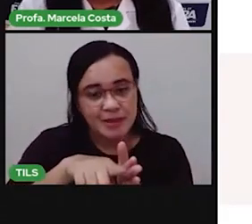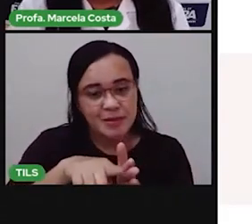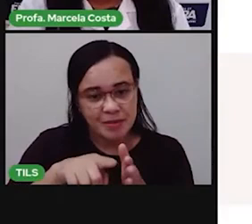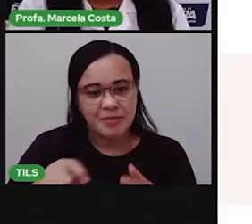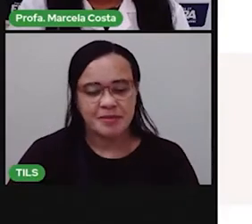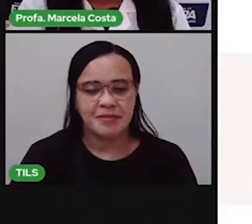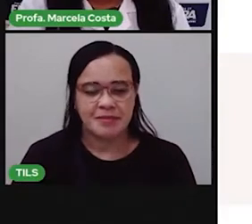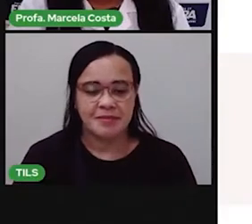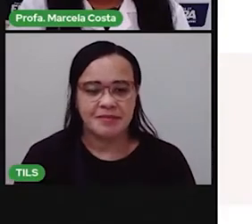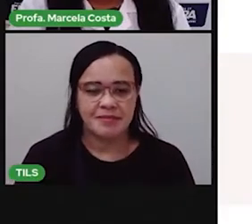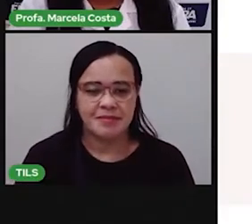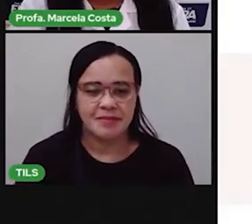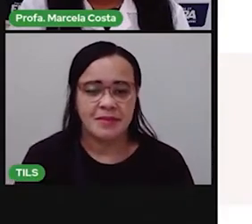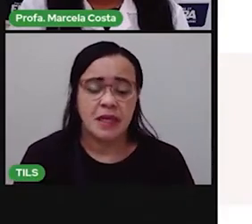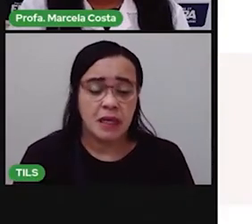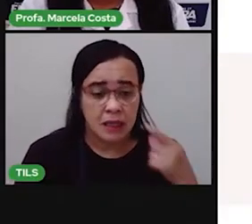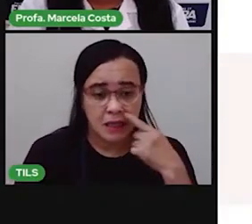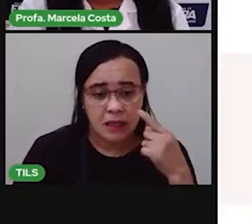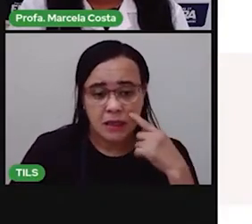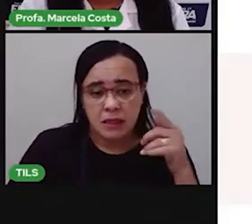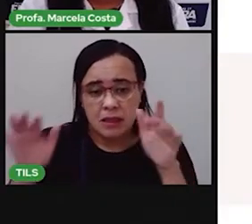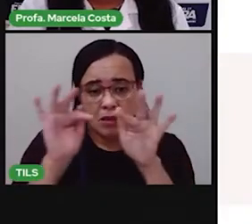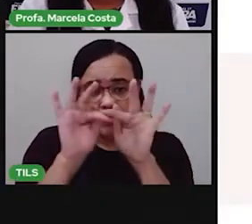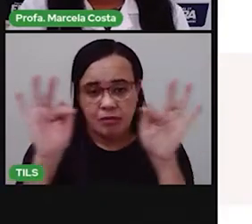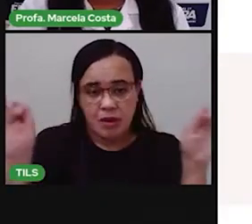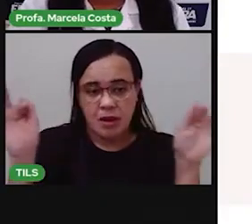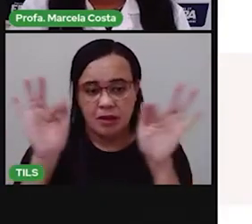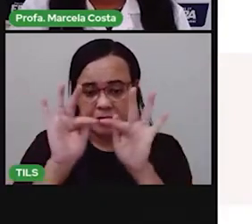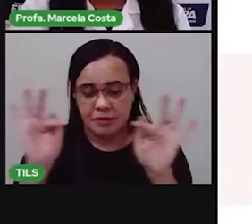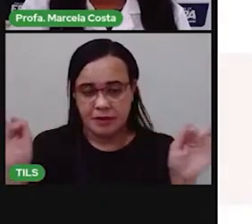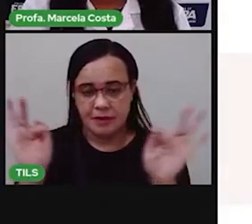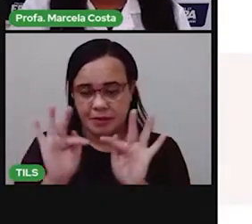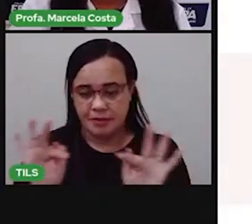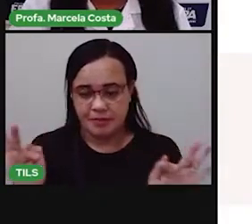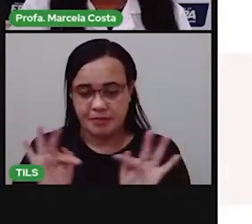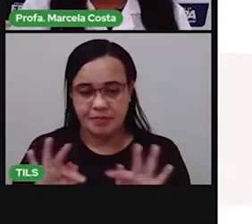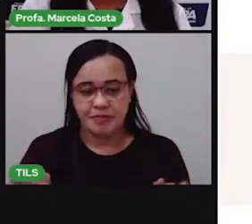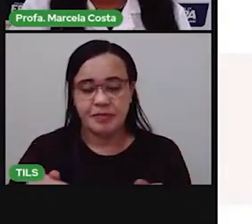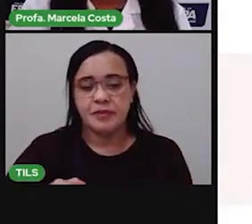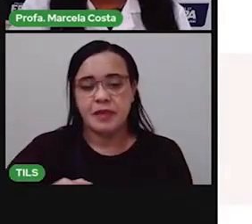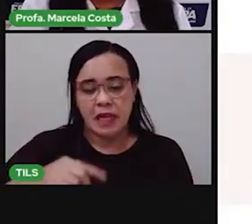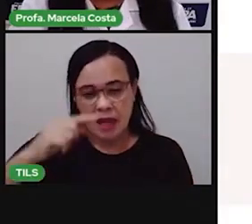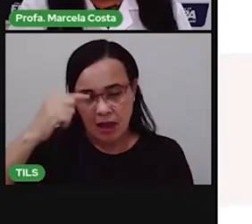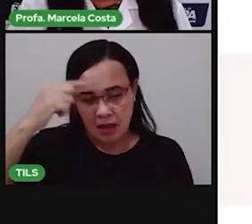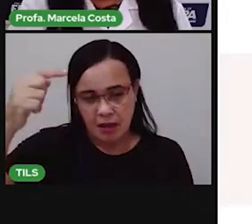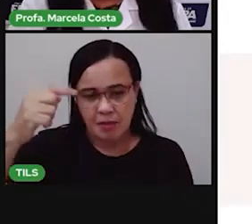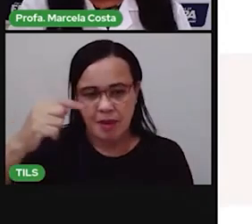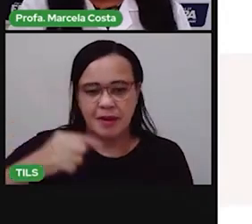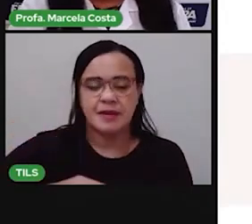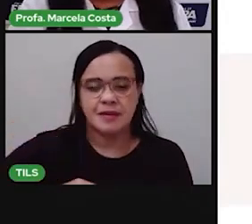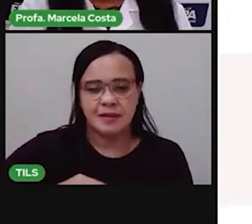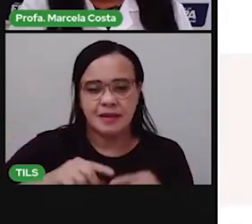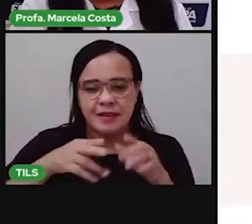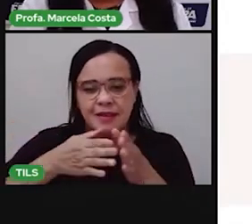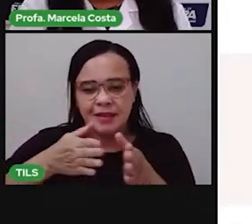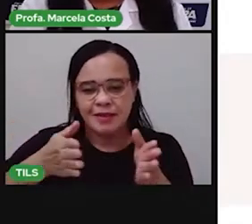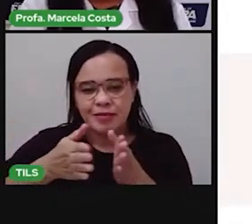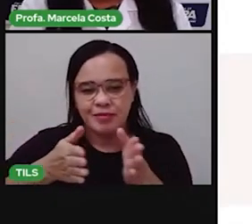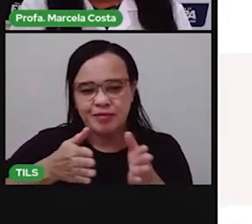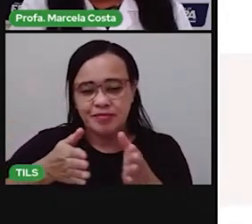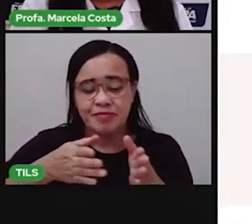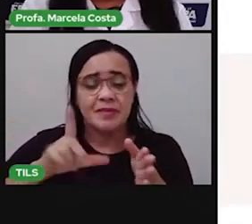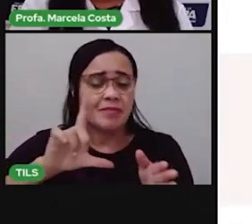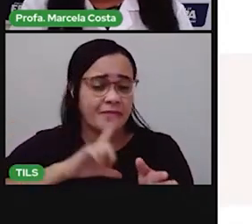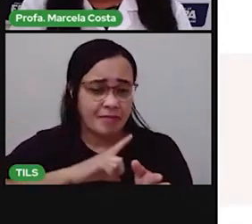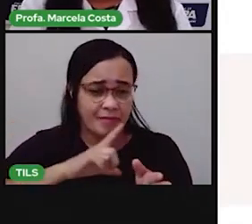Vejam, crianças, que as frases aqui, as palavras estão separadas por um espaço, tá vendo? Tem um espaço entre uma e